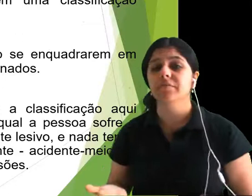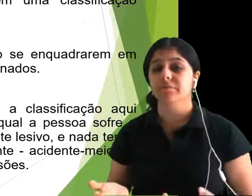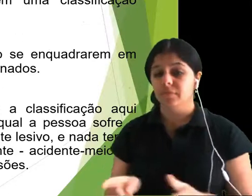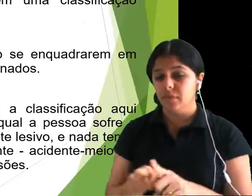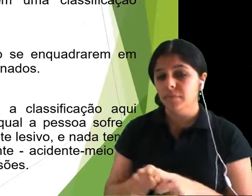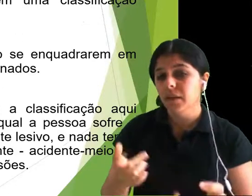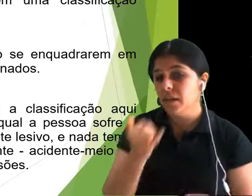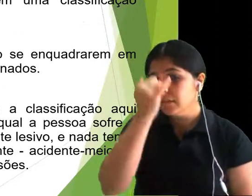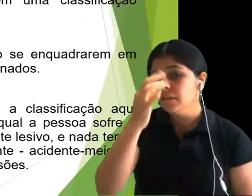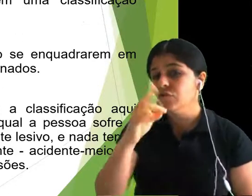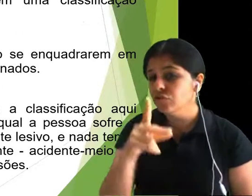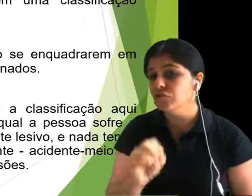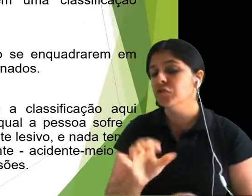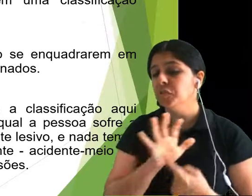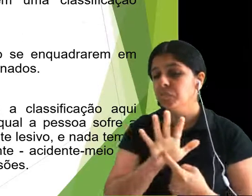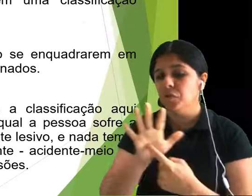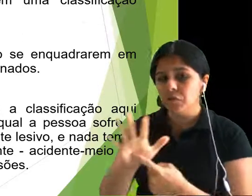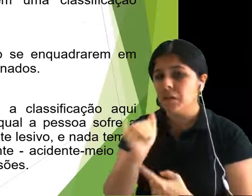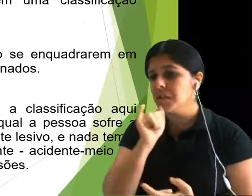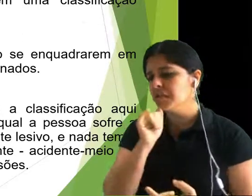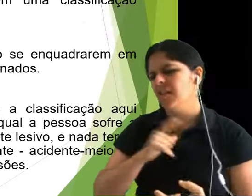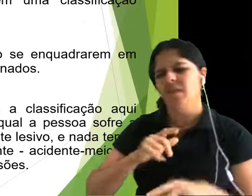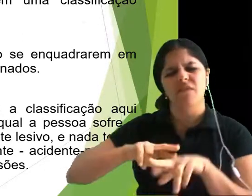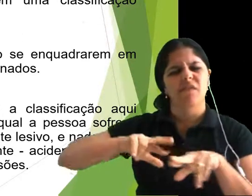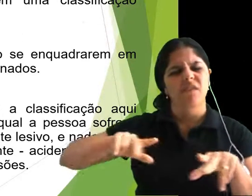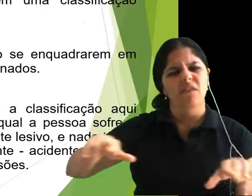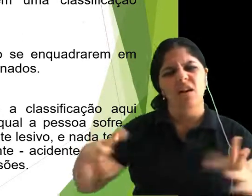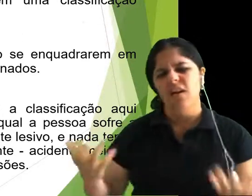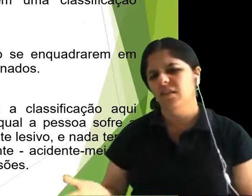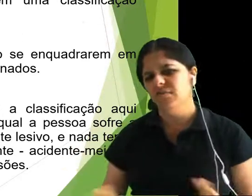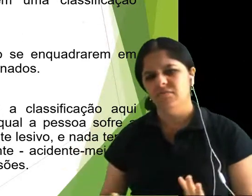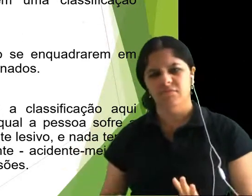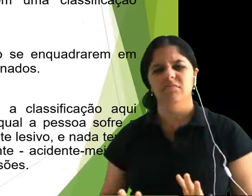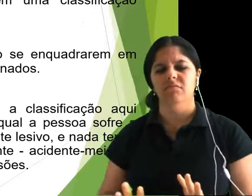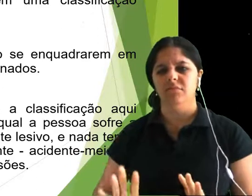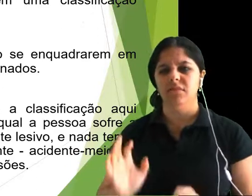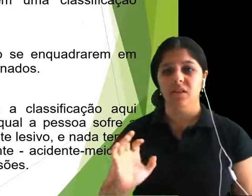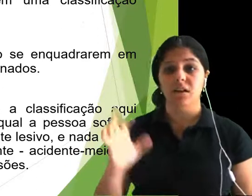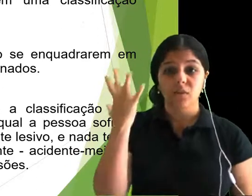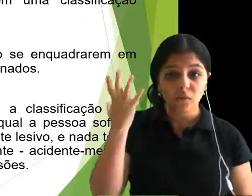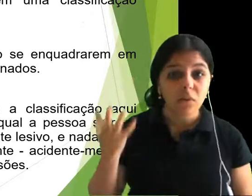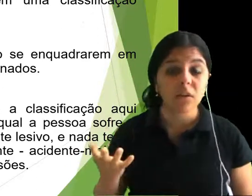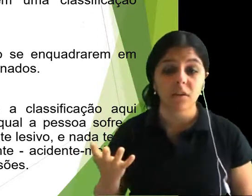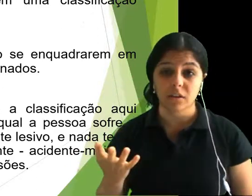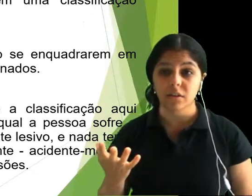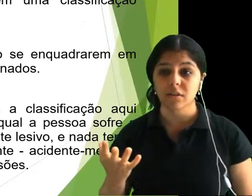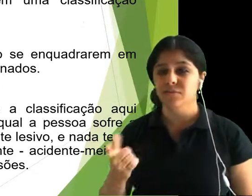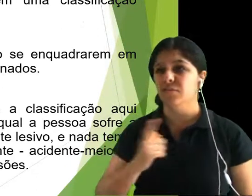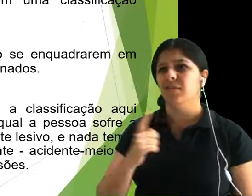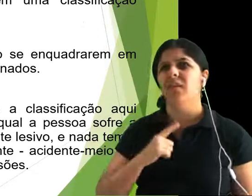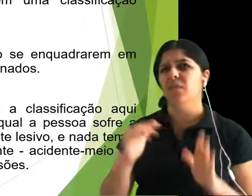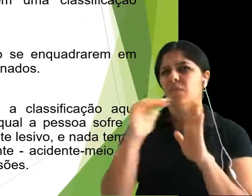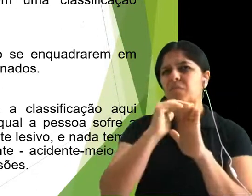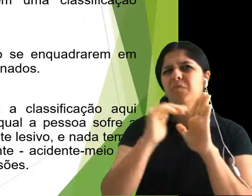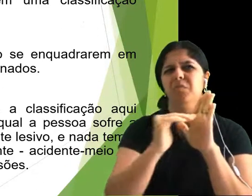Além desses acidentes tipos citados, existem outros também menos comuns. E por ocorrerem pouco, né, não tem uma